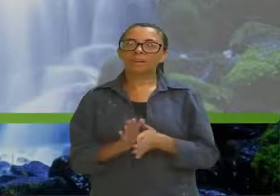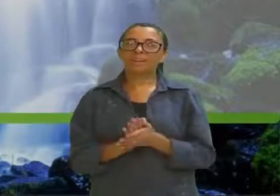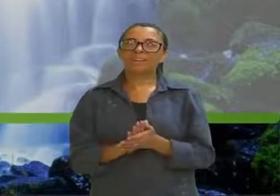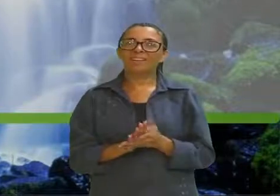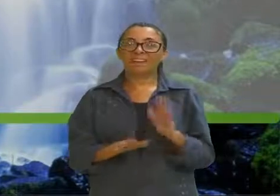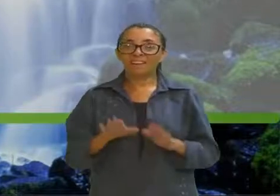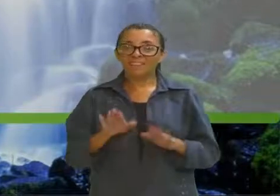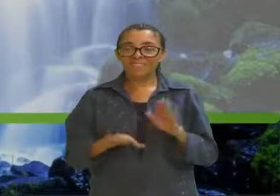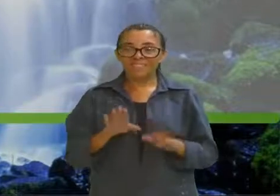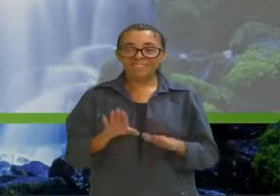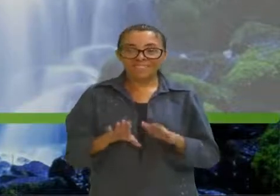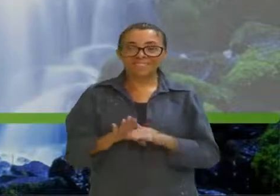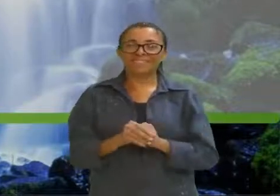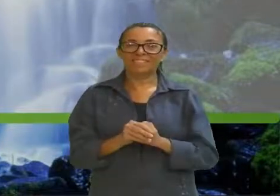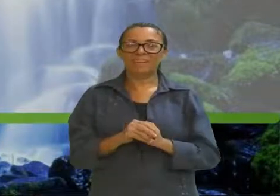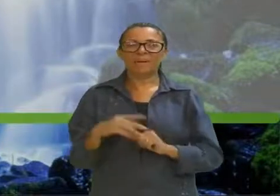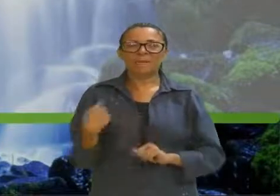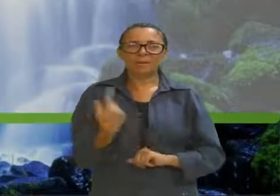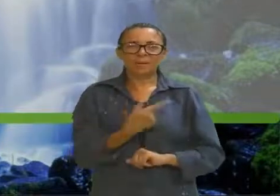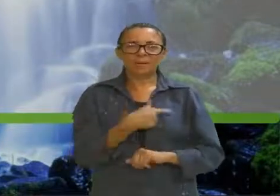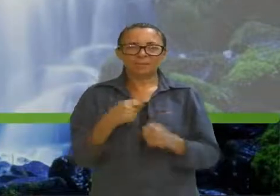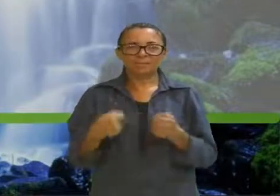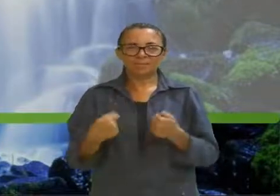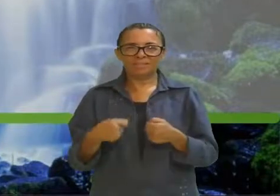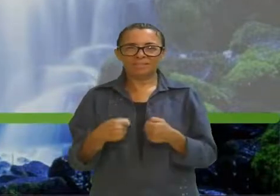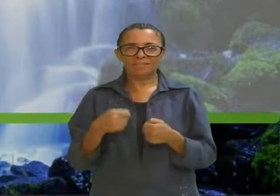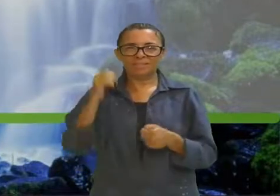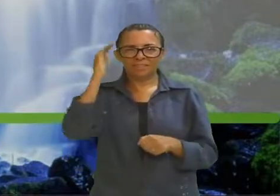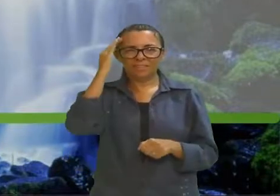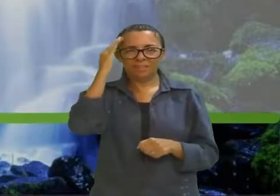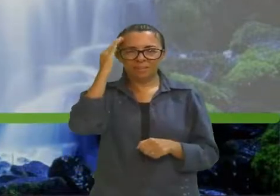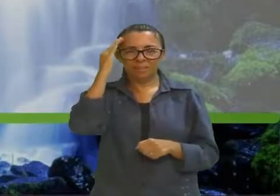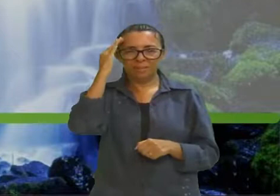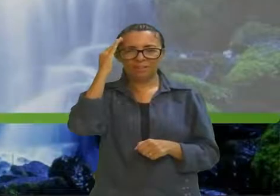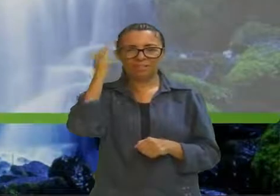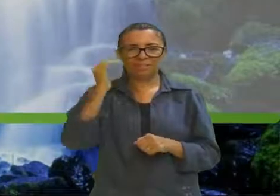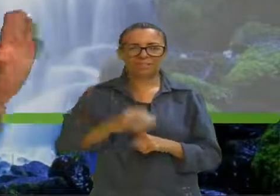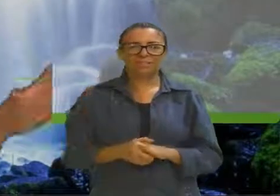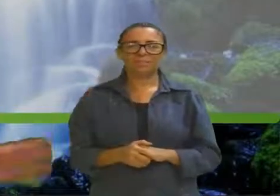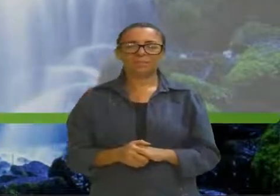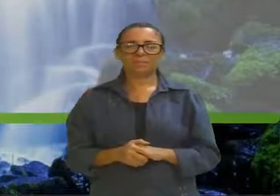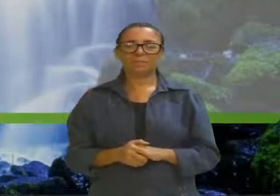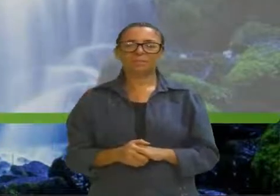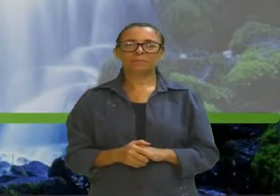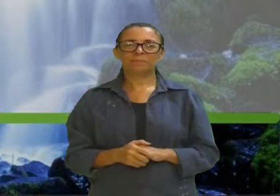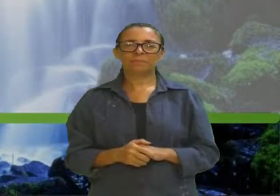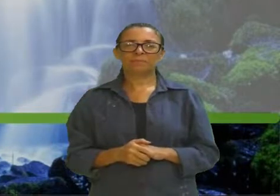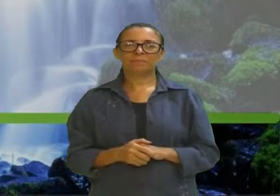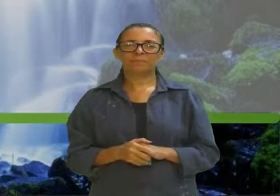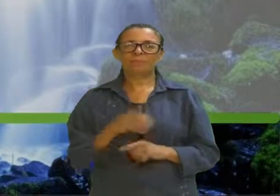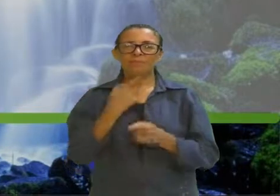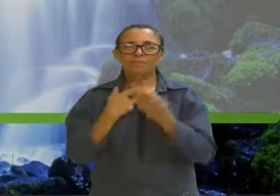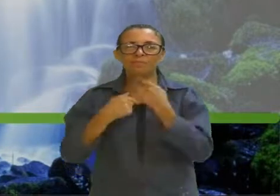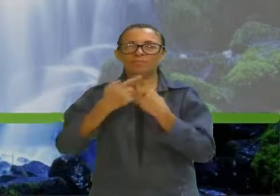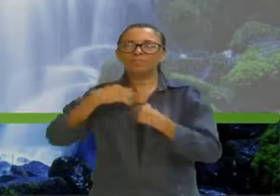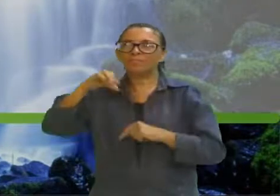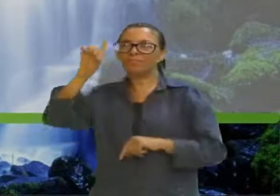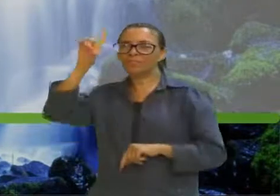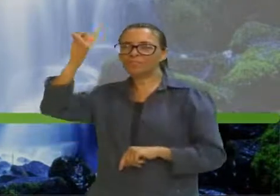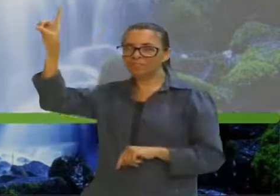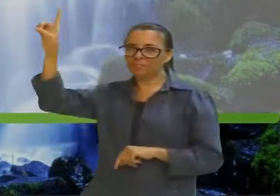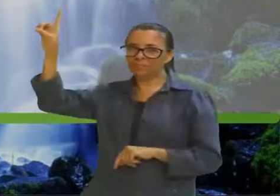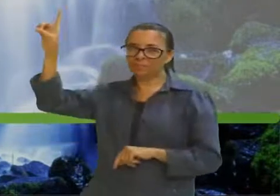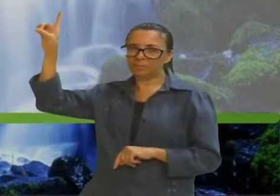hoje nós estamos terminando um pouquinho antes. Então eu vou fazer o resumo do que a gente falou aqui na nossa